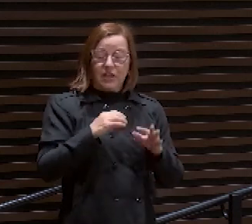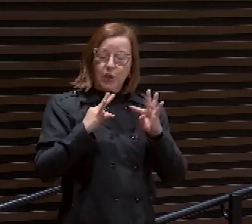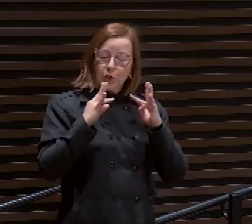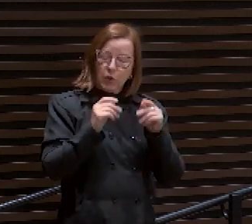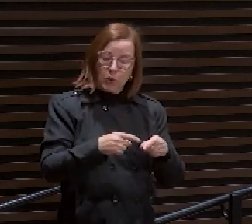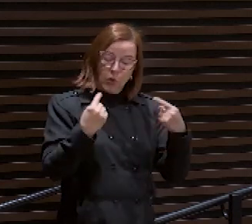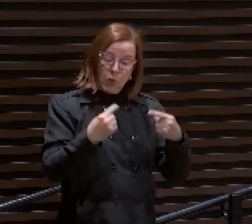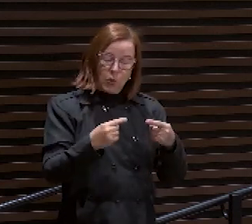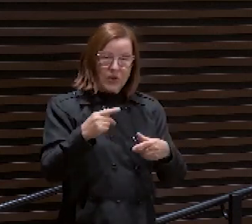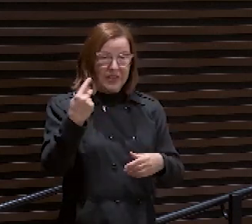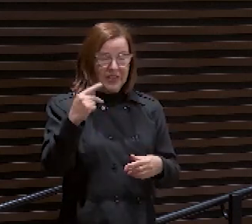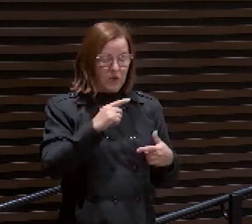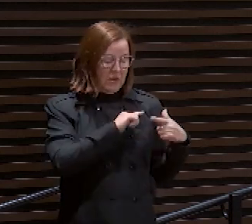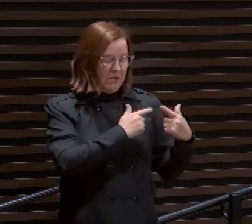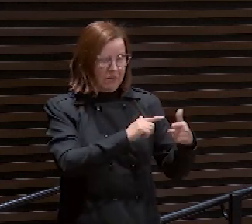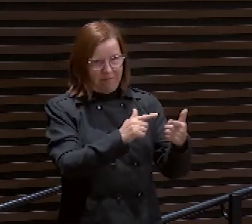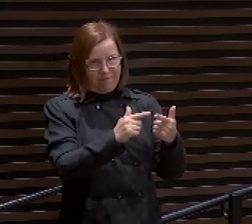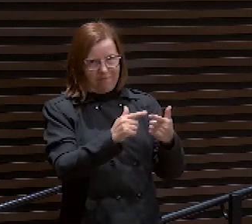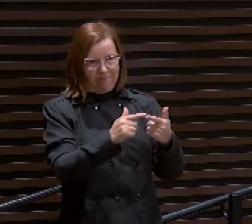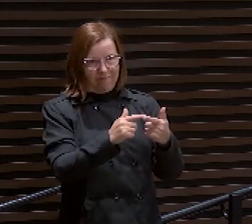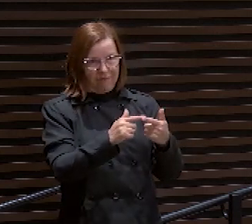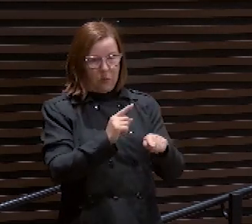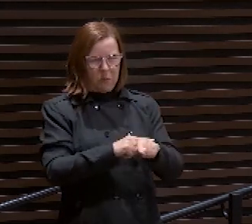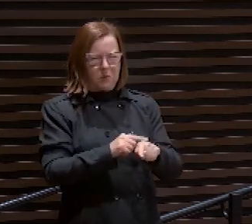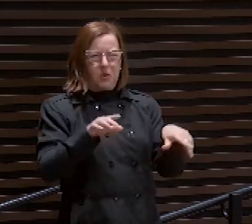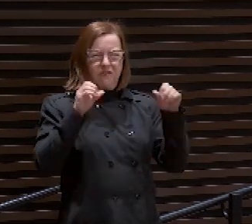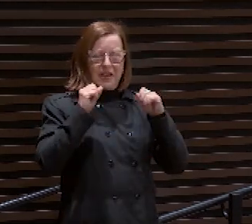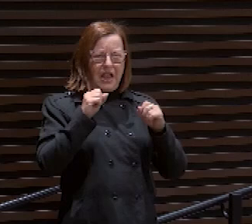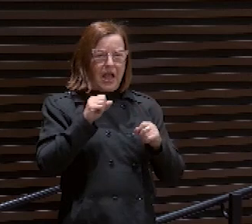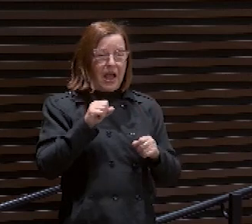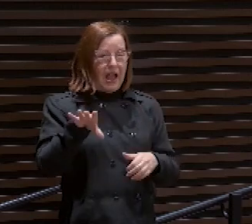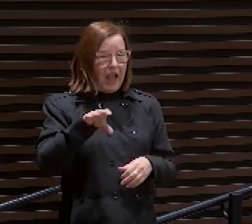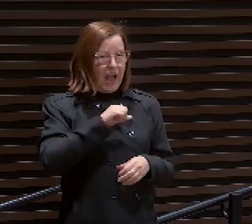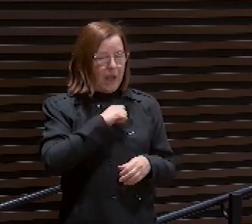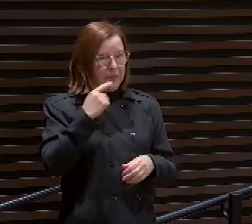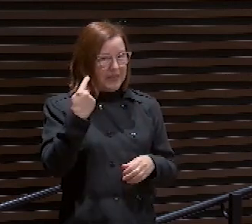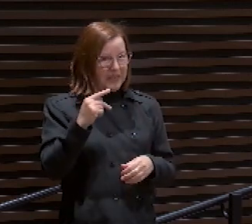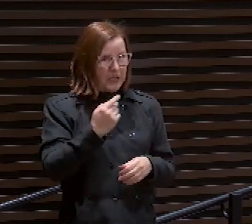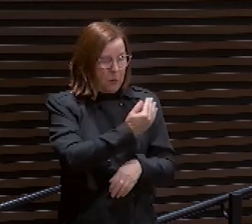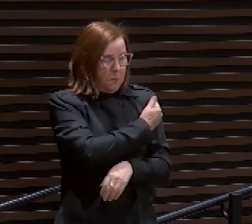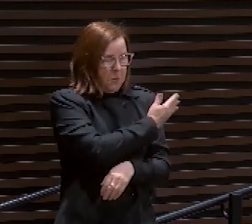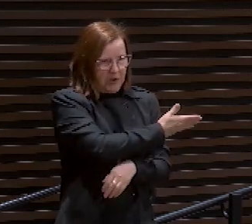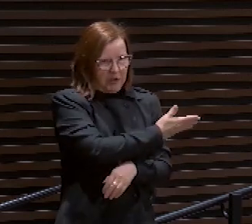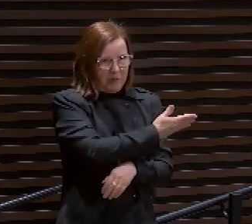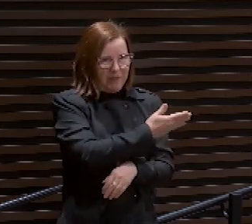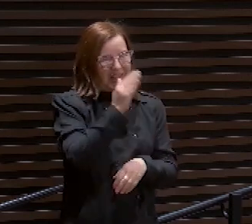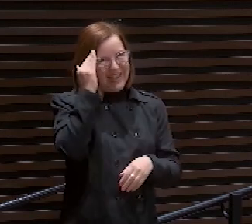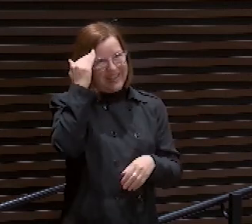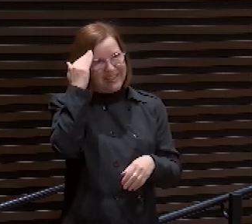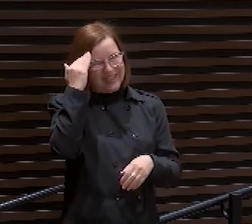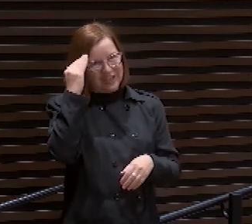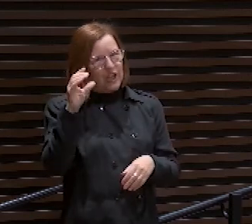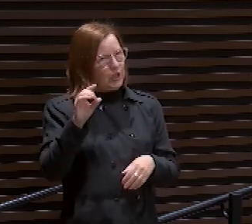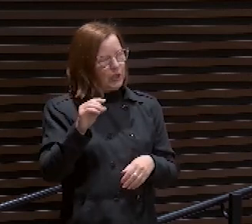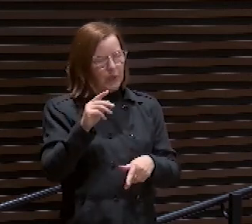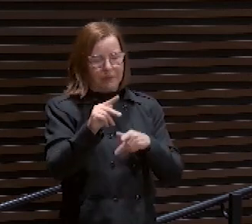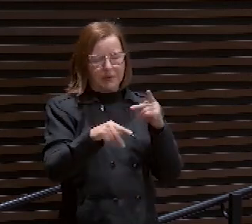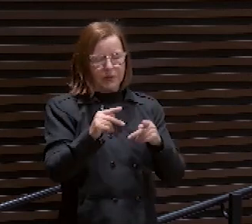eles ouviam, ame o seu próximo, eles entendiam que eram apenas pessoas da mesma etnia, da mesma